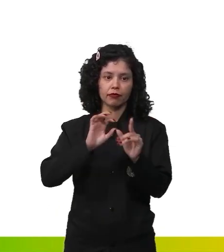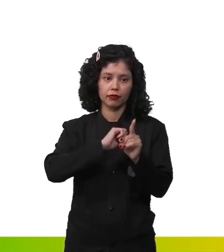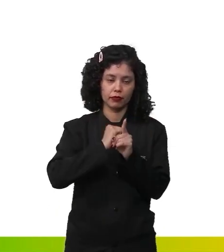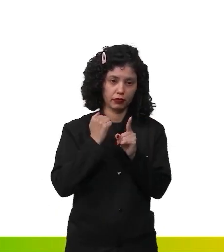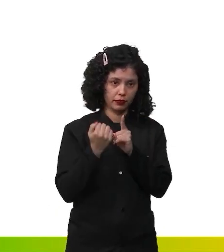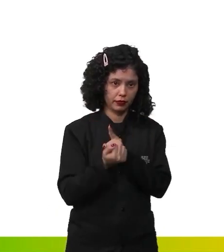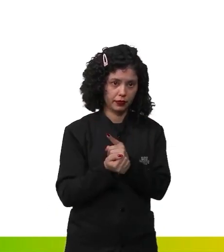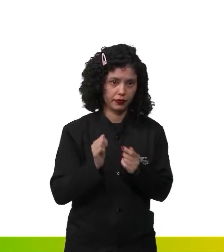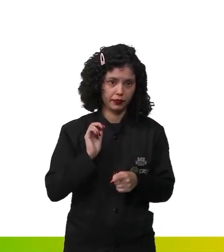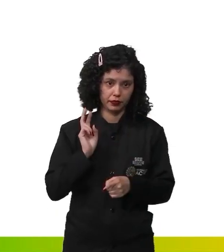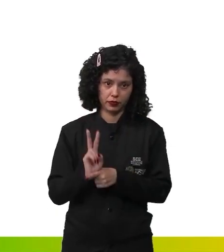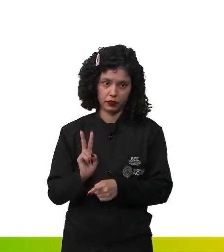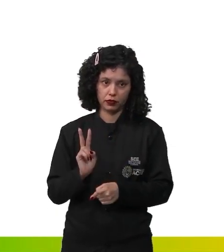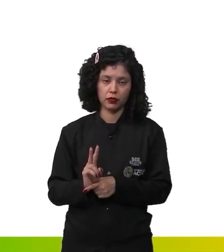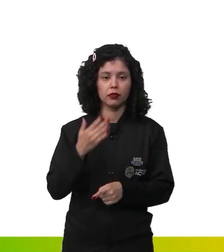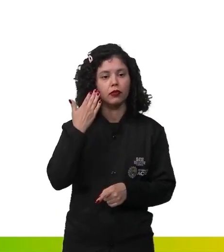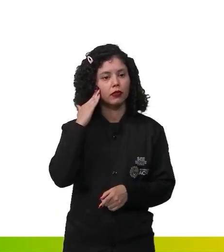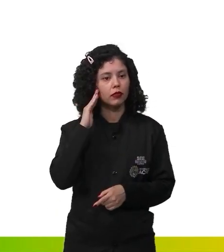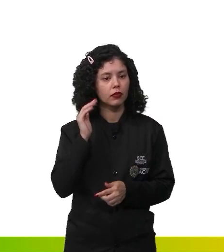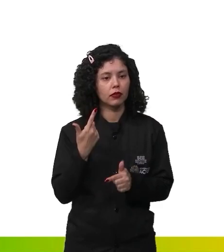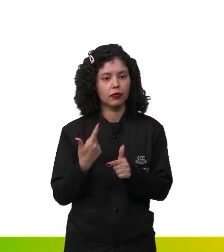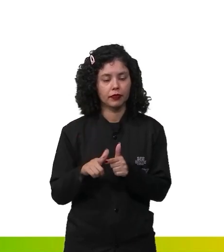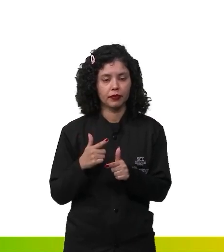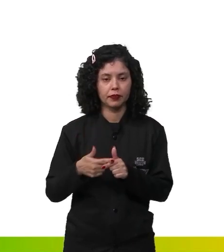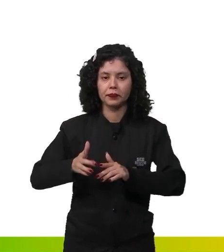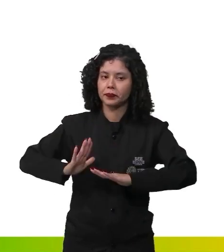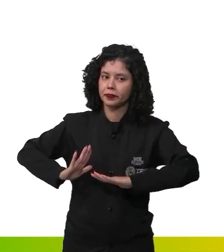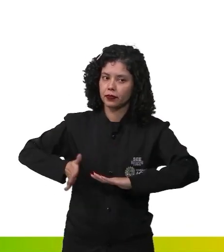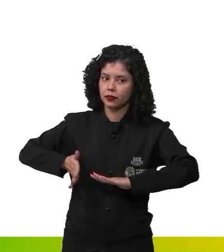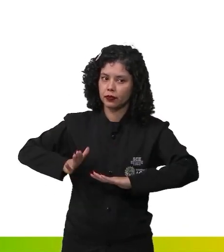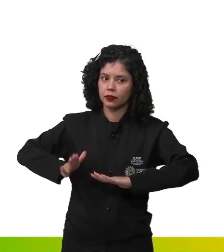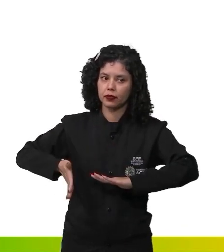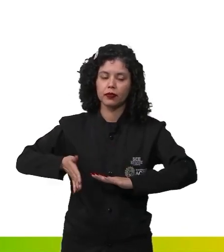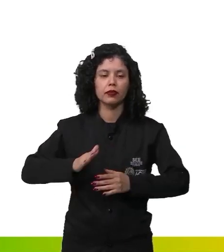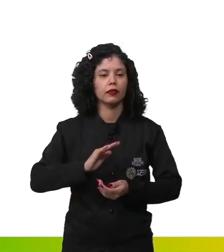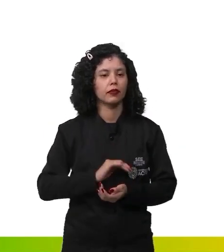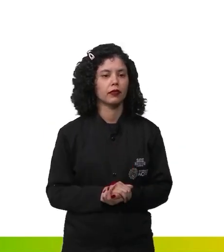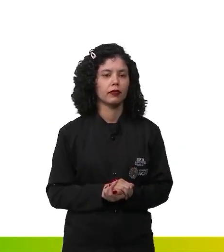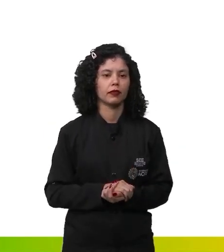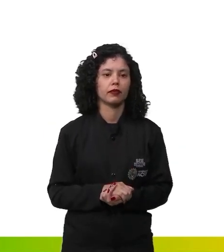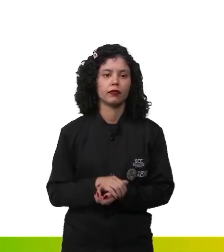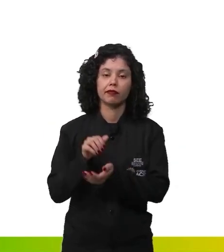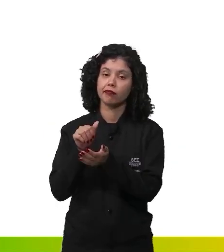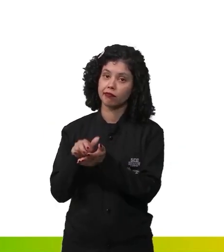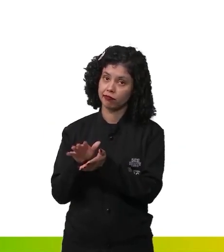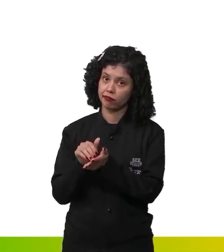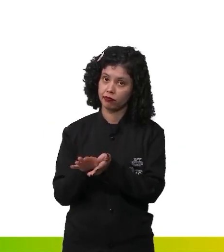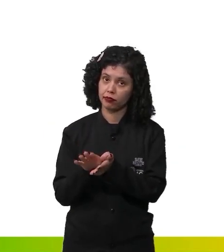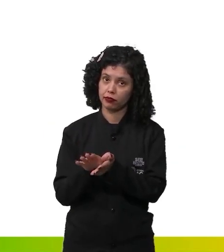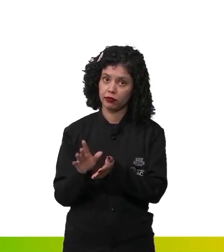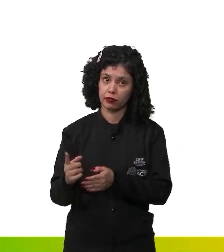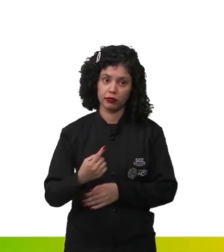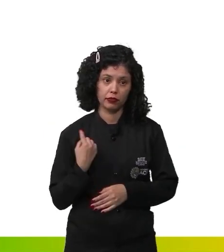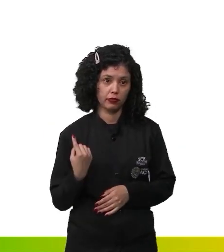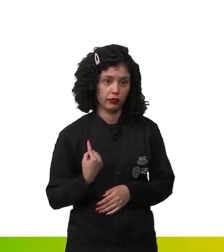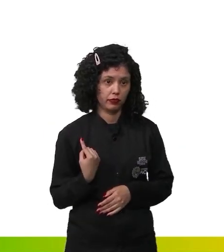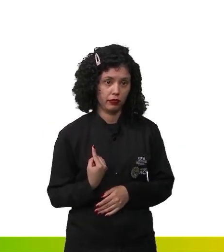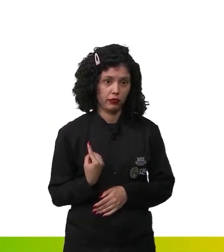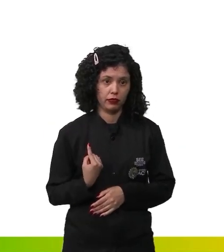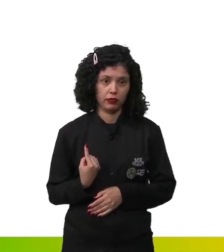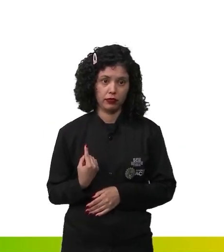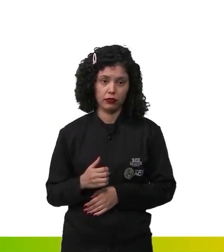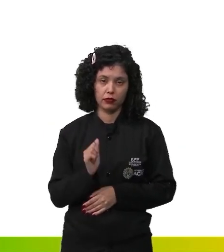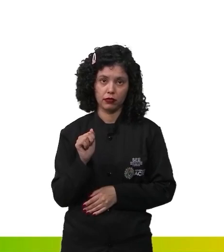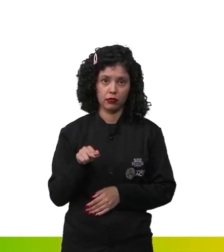a coesão social nos ajuda a entender problemas contemporâneos, como a exclusão,